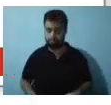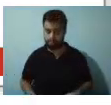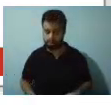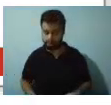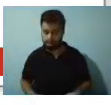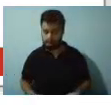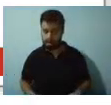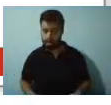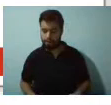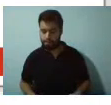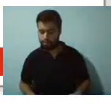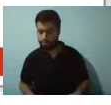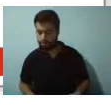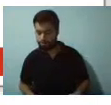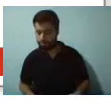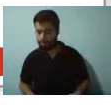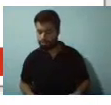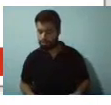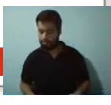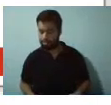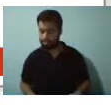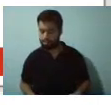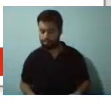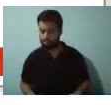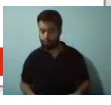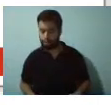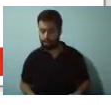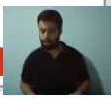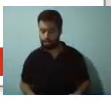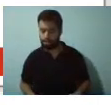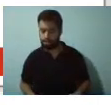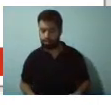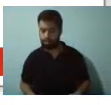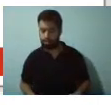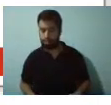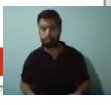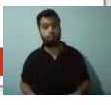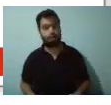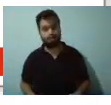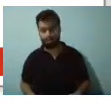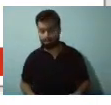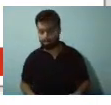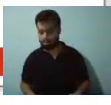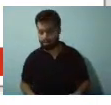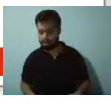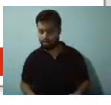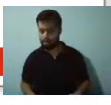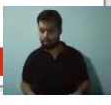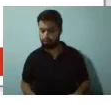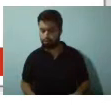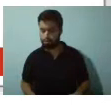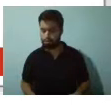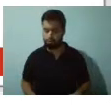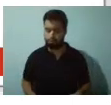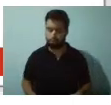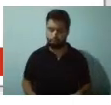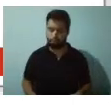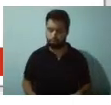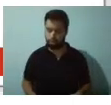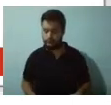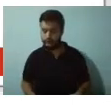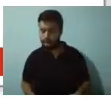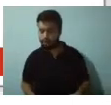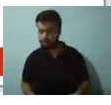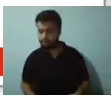boa, né? Foi precursora de um movimento de volta às identidades locais. Esse processo nomeado de localização, né, um neologismo que une o